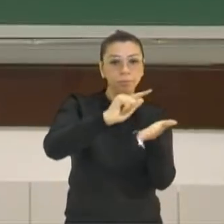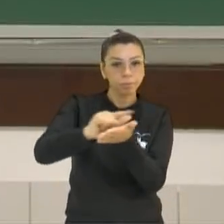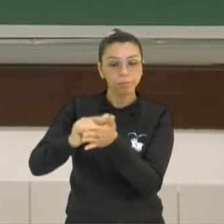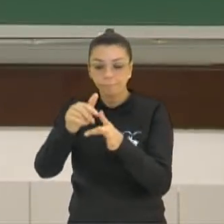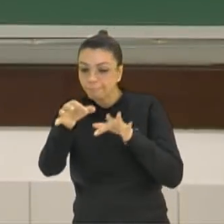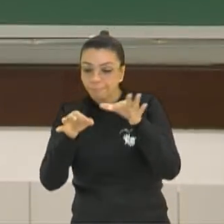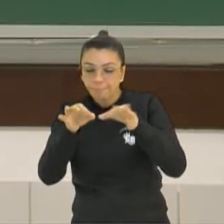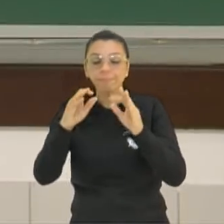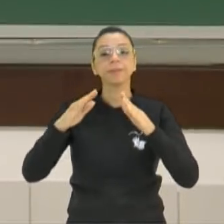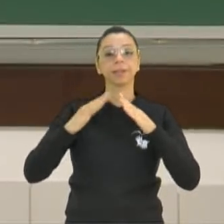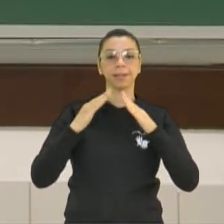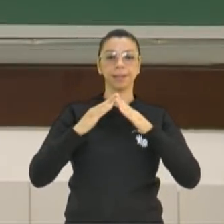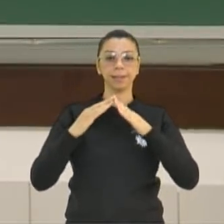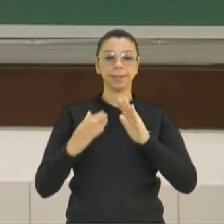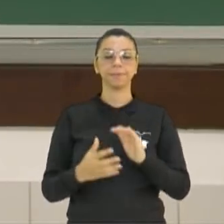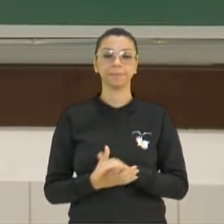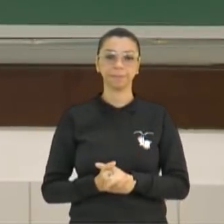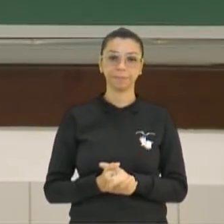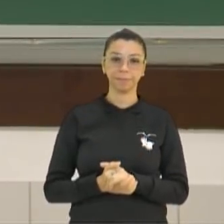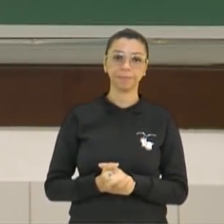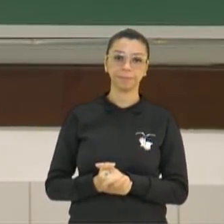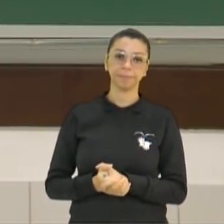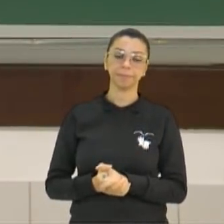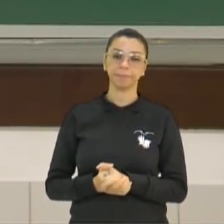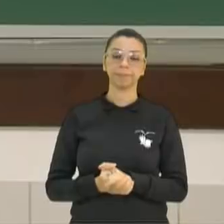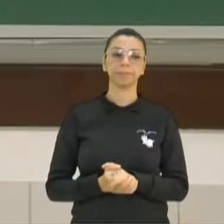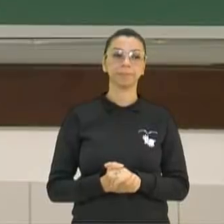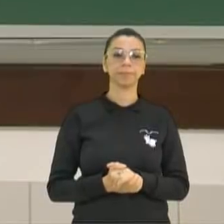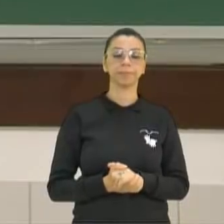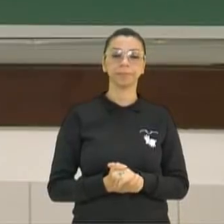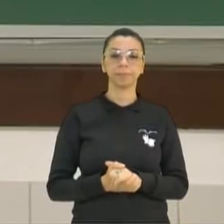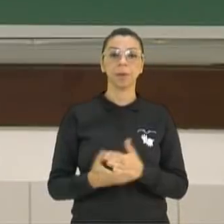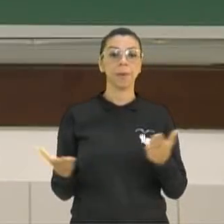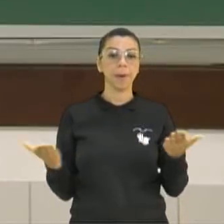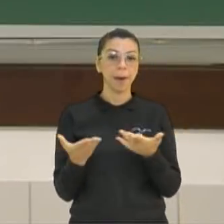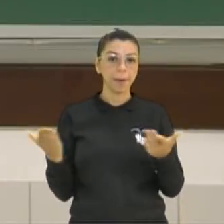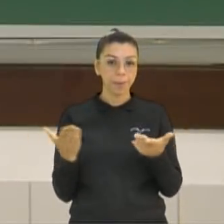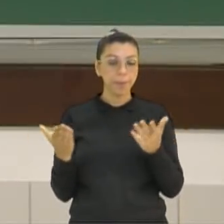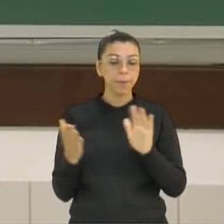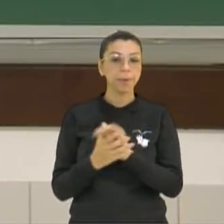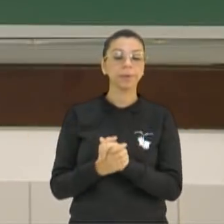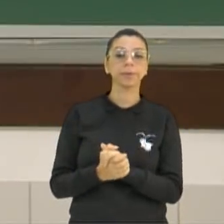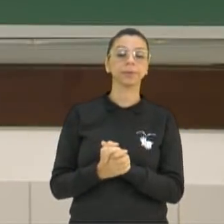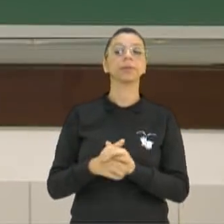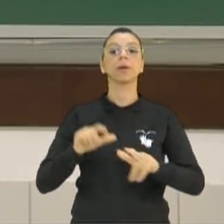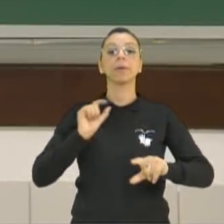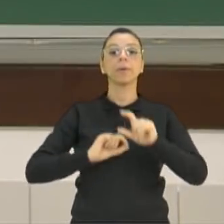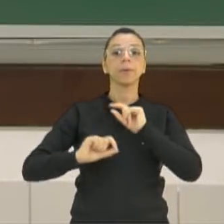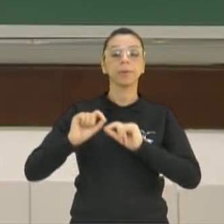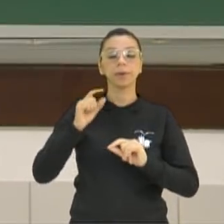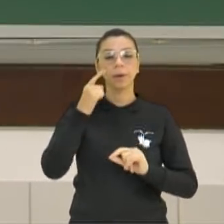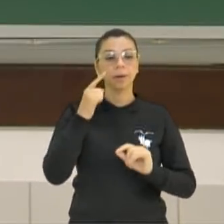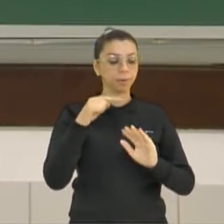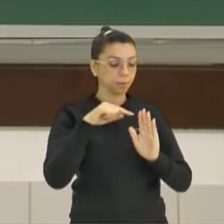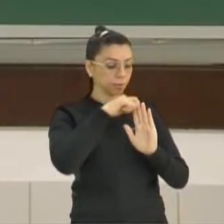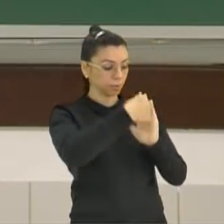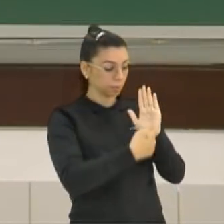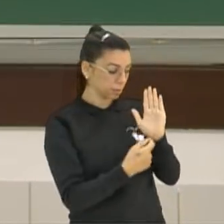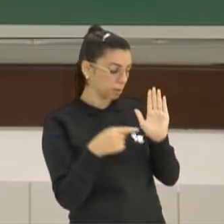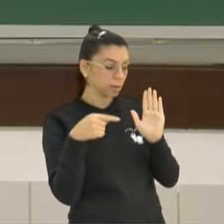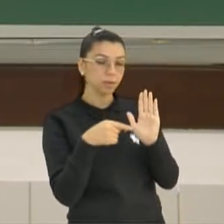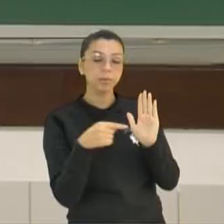lá. Agora a gente vai ver quais são as tarefas de casa que aparecem nesse